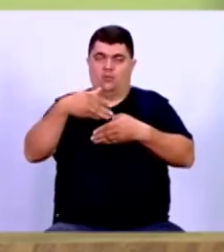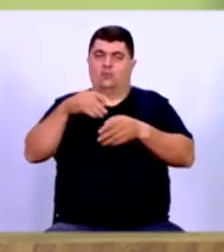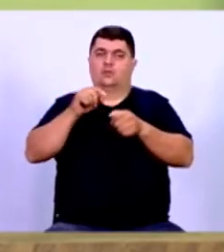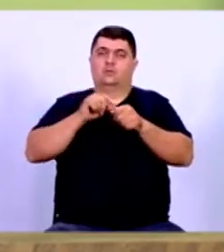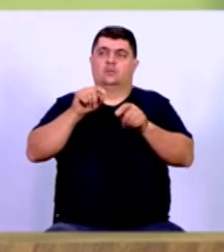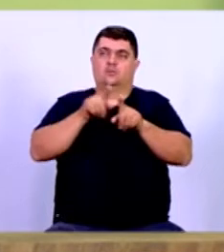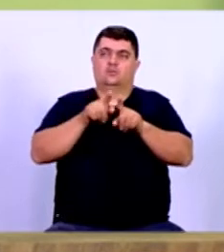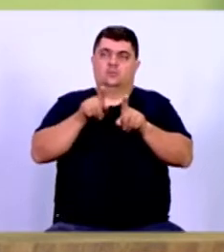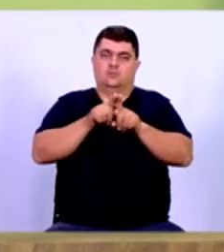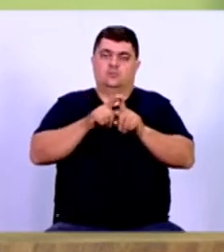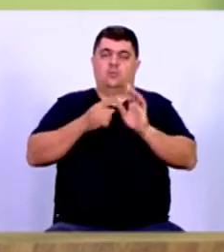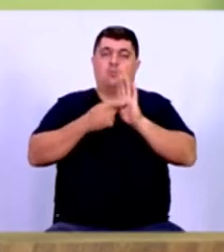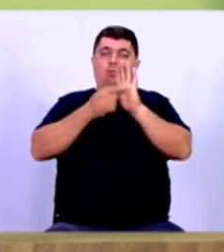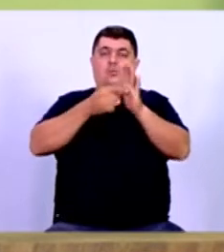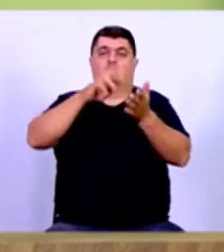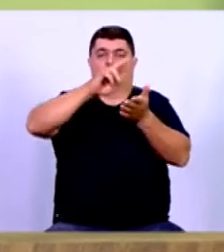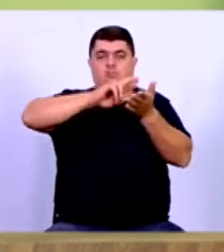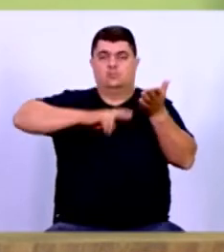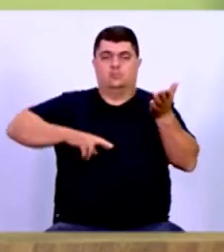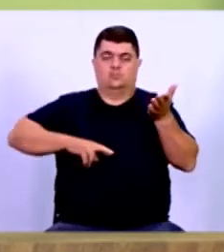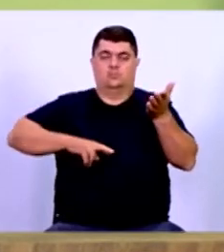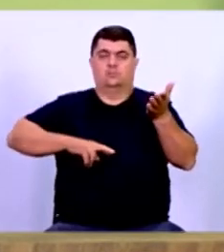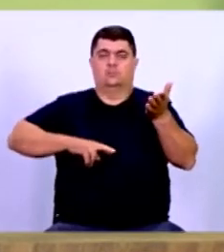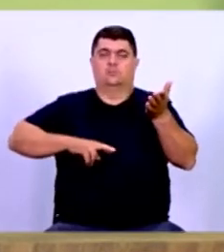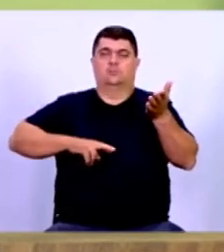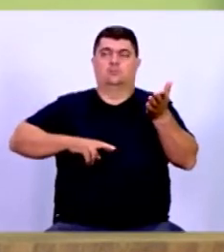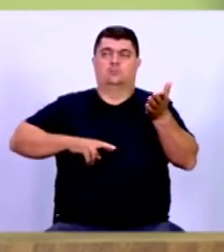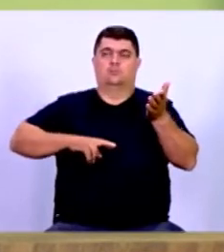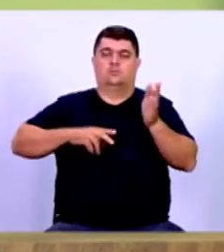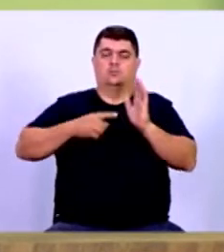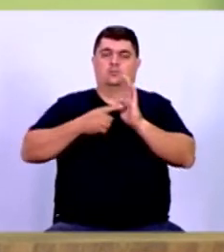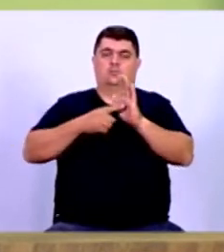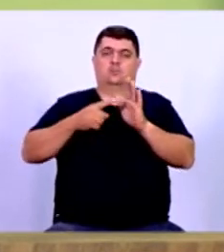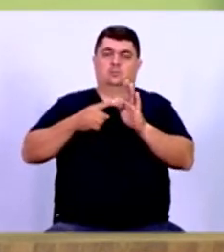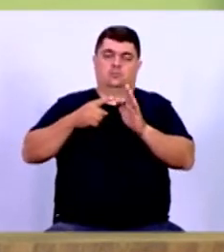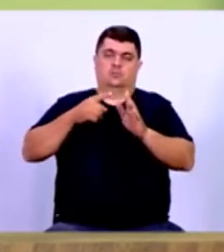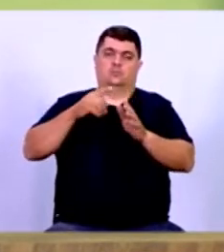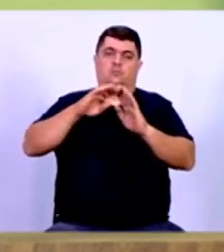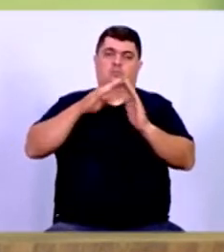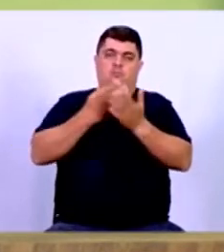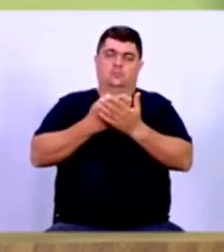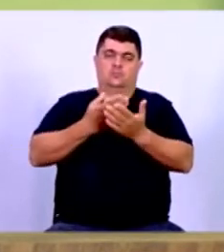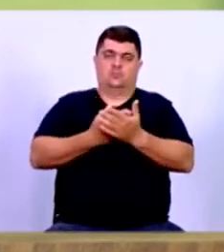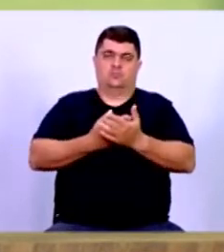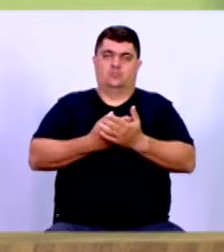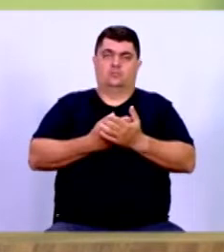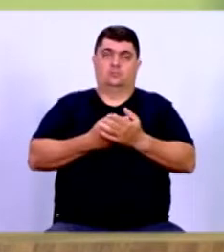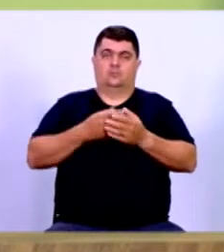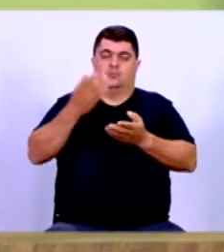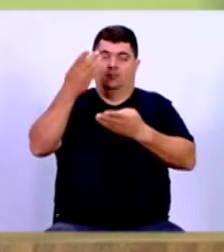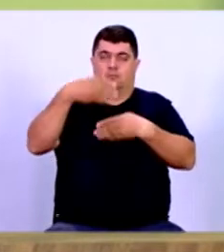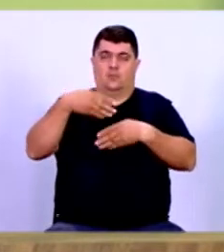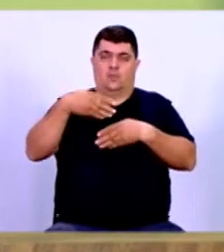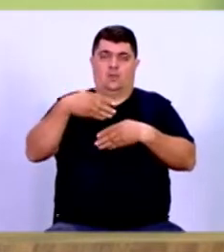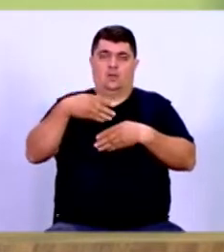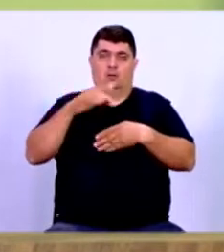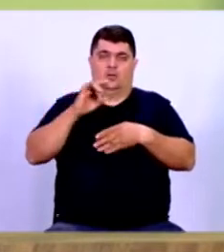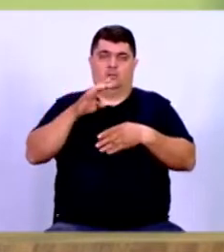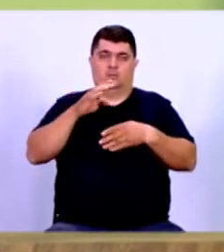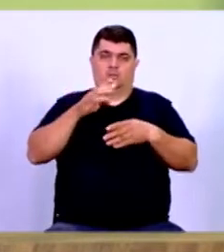e também apresentar os relatórios para a instituição. Essas avaliações, lembrando, não é